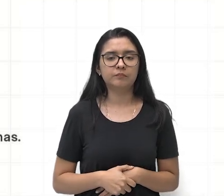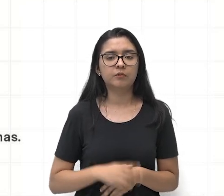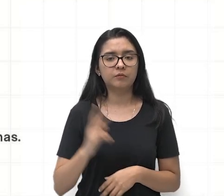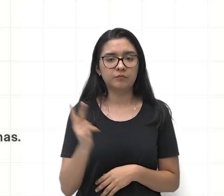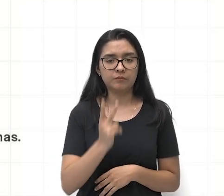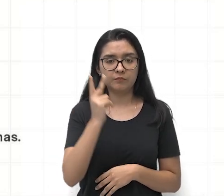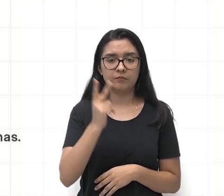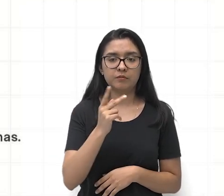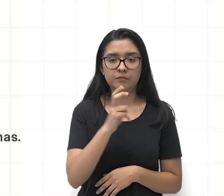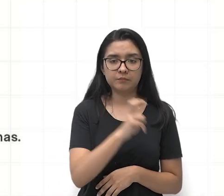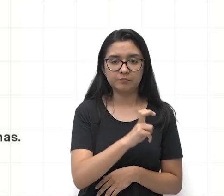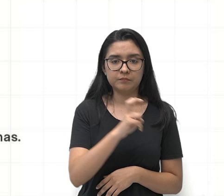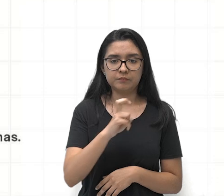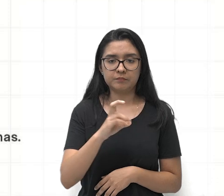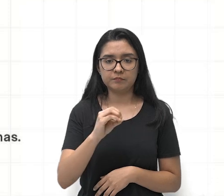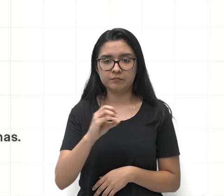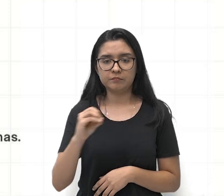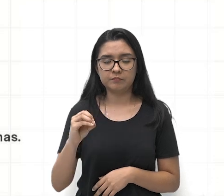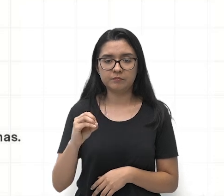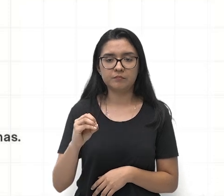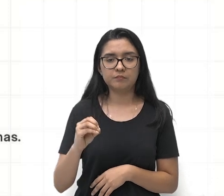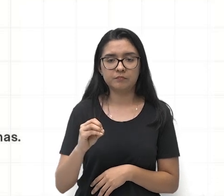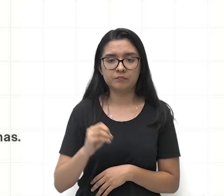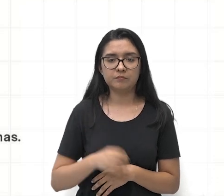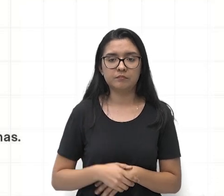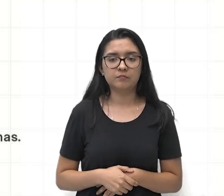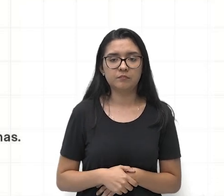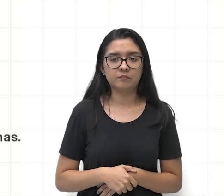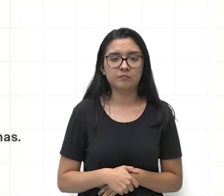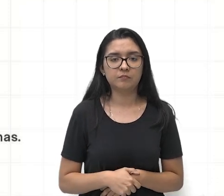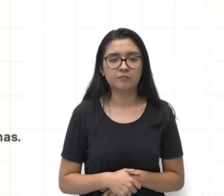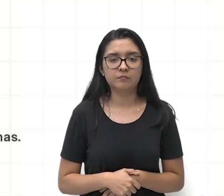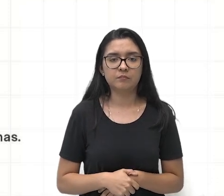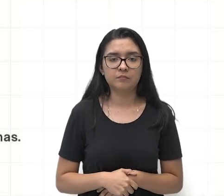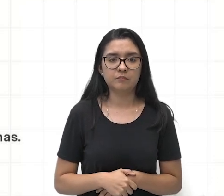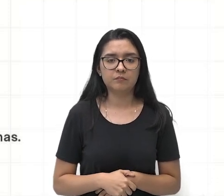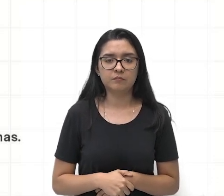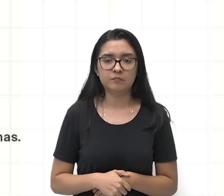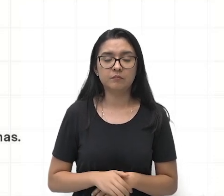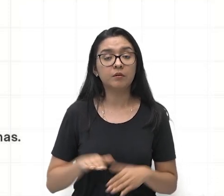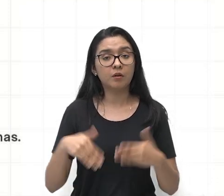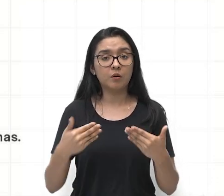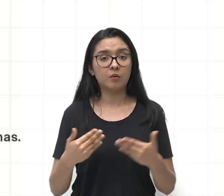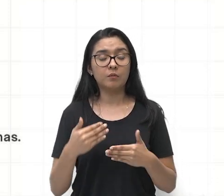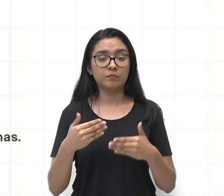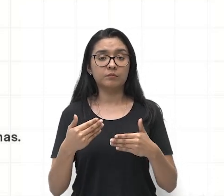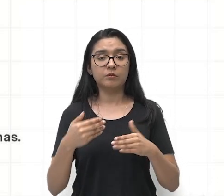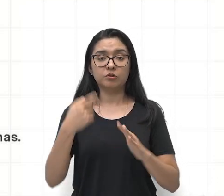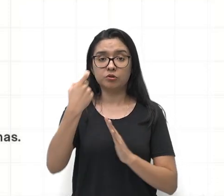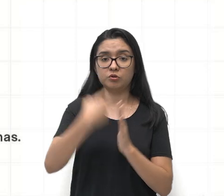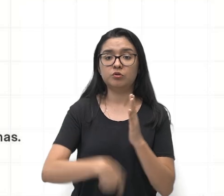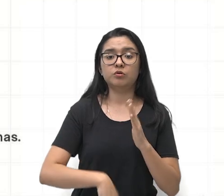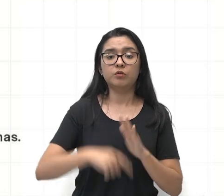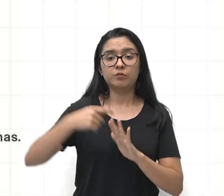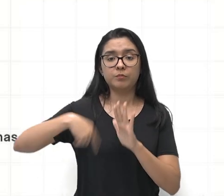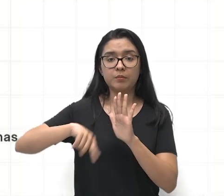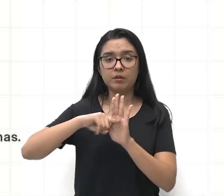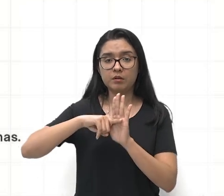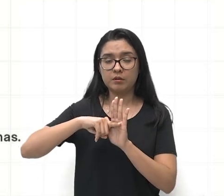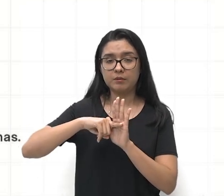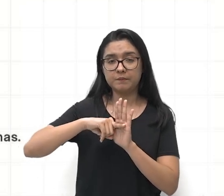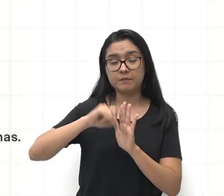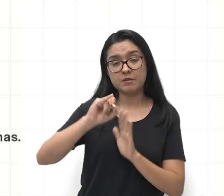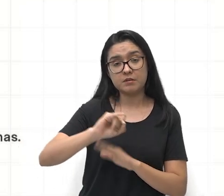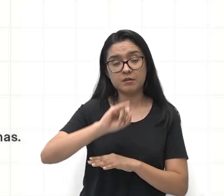original, 5.500. Como se trata de desconto, subtrai. Se